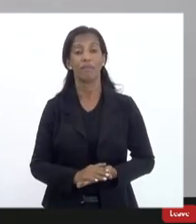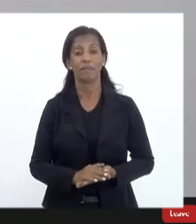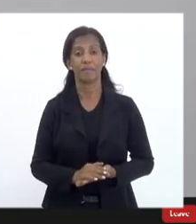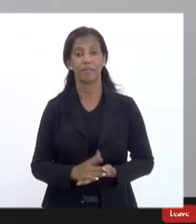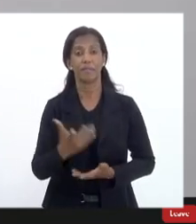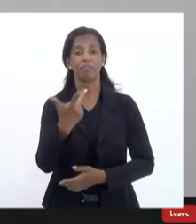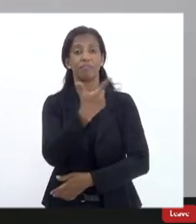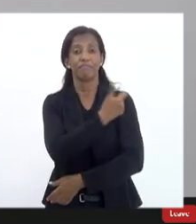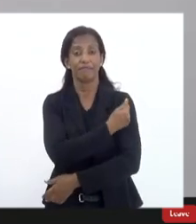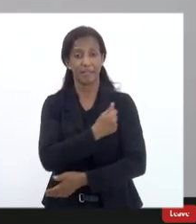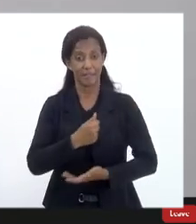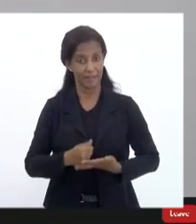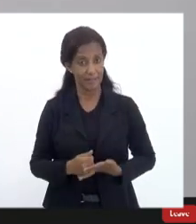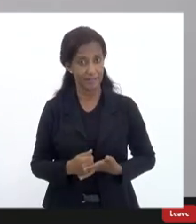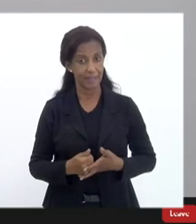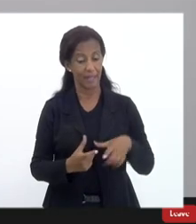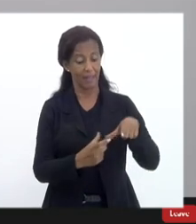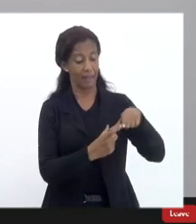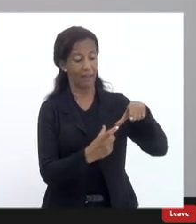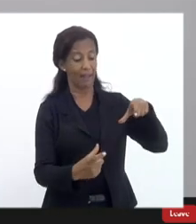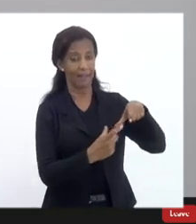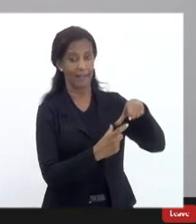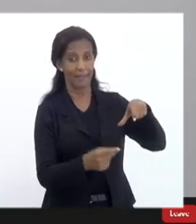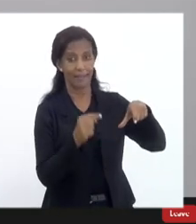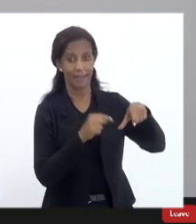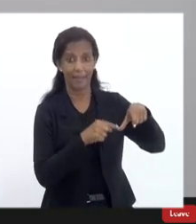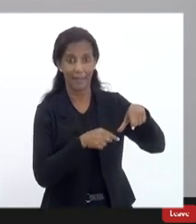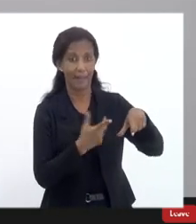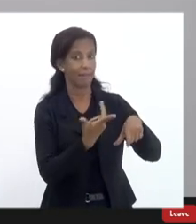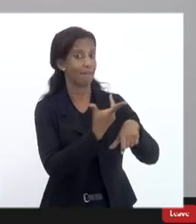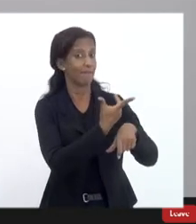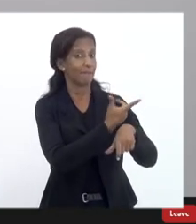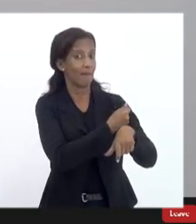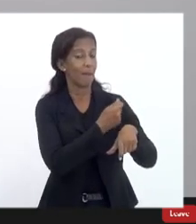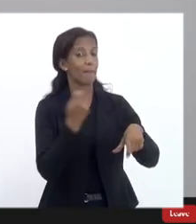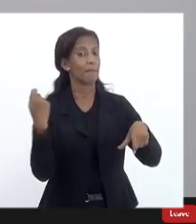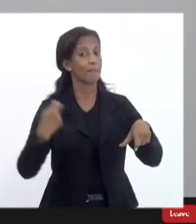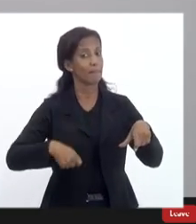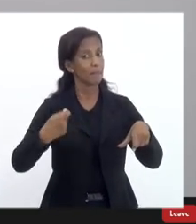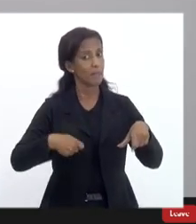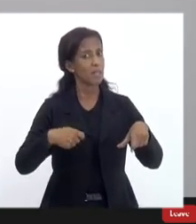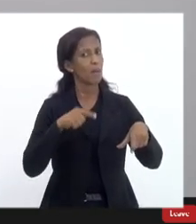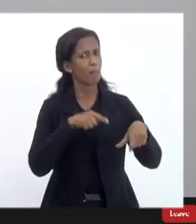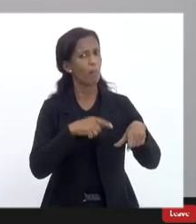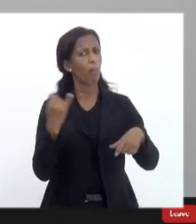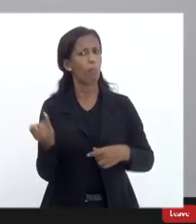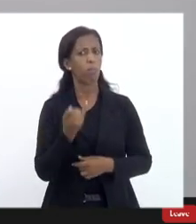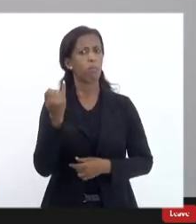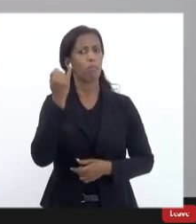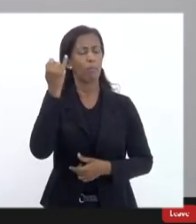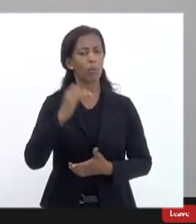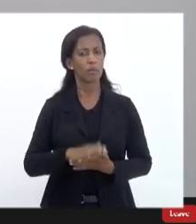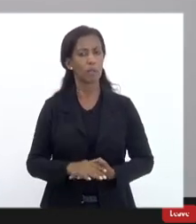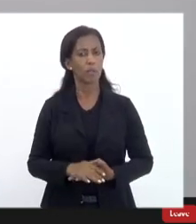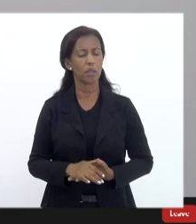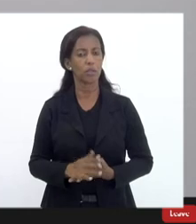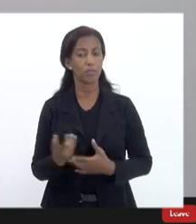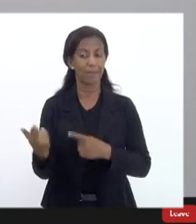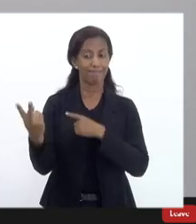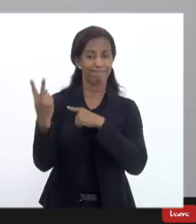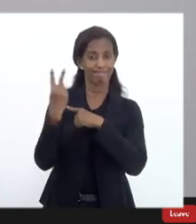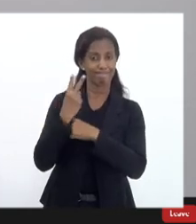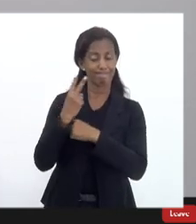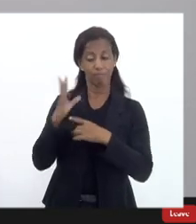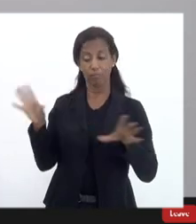de imunização, a carteira de vacinação, o documento de vacinação. Isso pode ser um elemento importante para salvaguardar